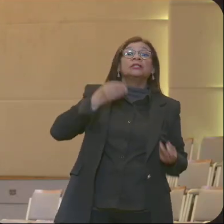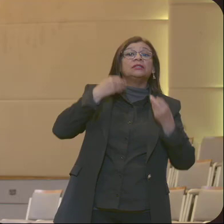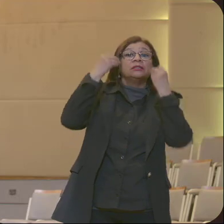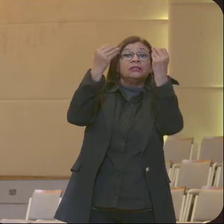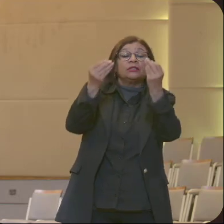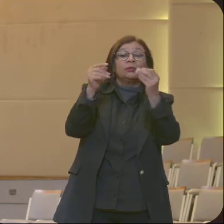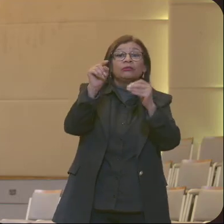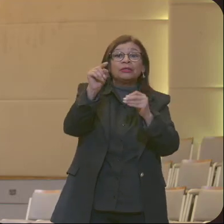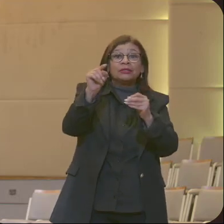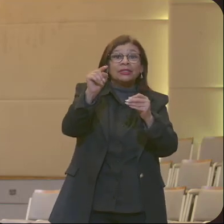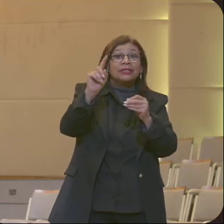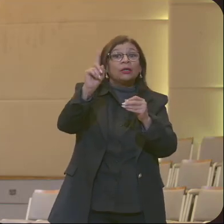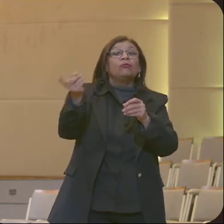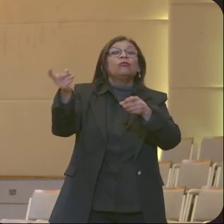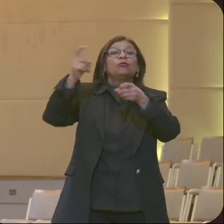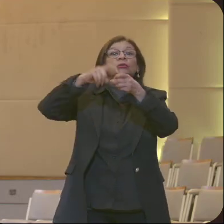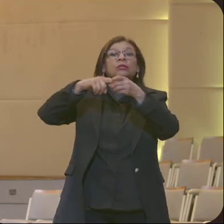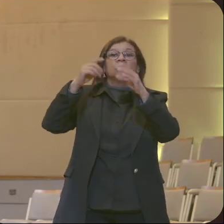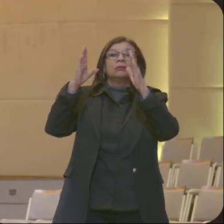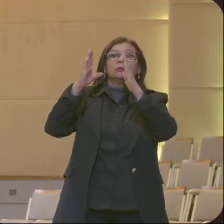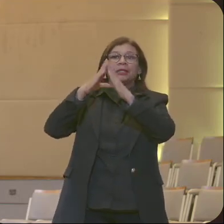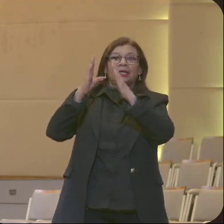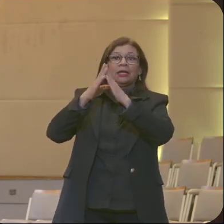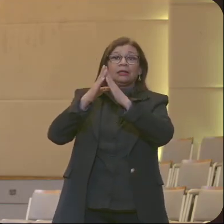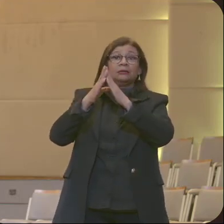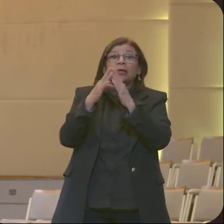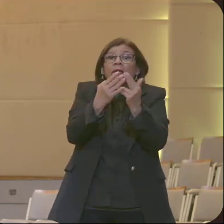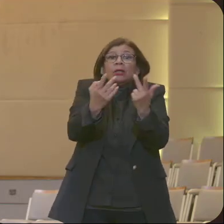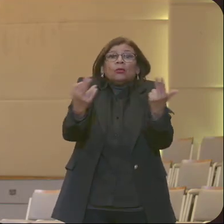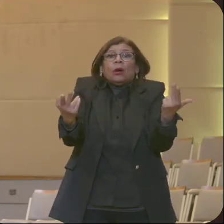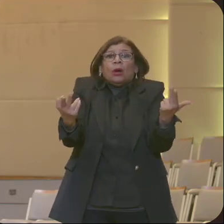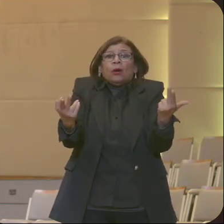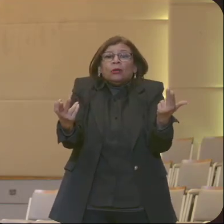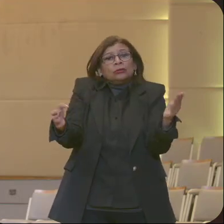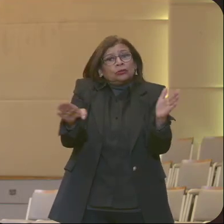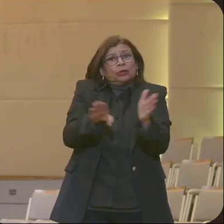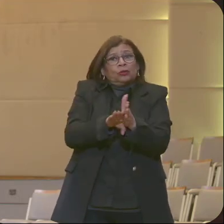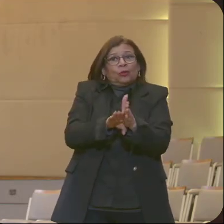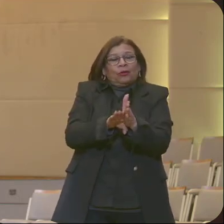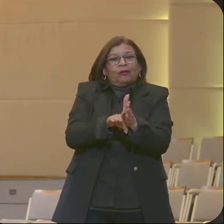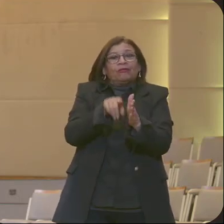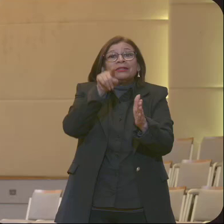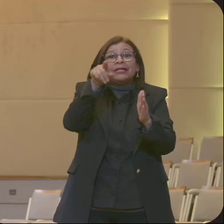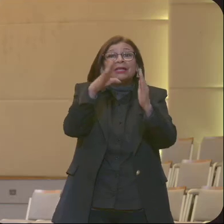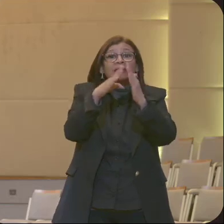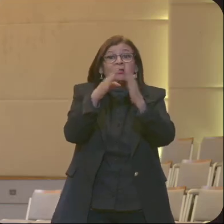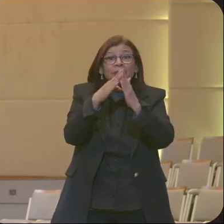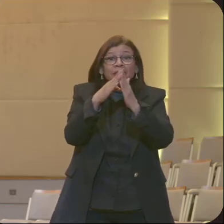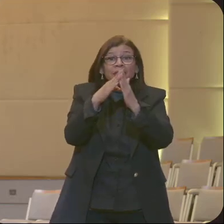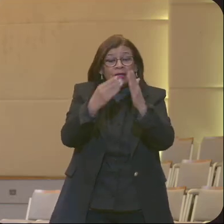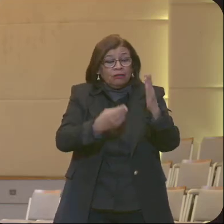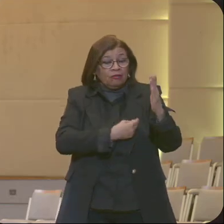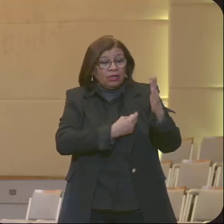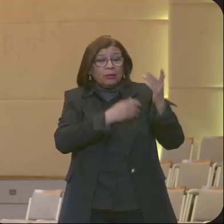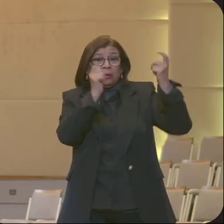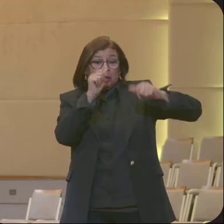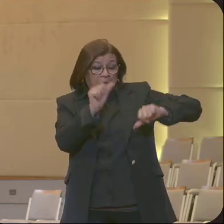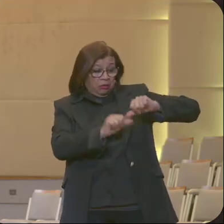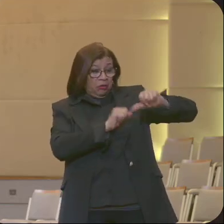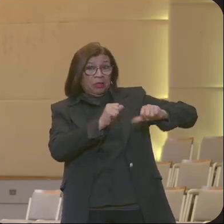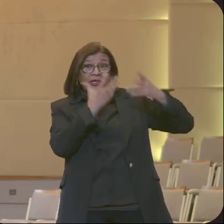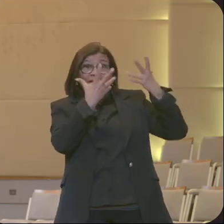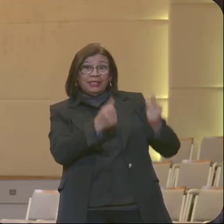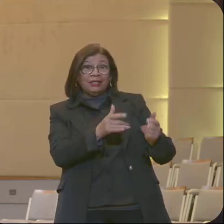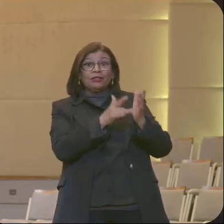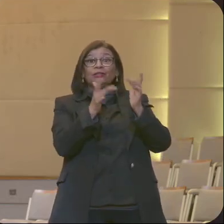para você não sair daqui do mesmo jeito. Quando tem pessoas vindo para cá, eu queria orar com você que está aí, assim como a gente